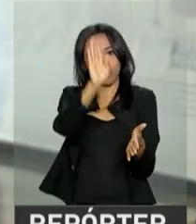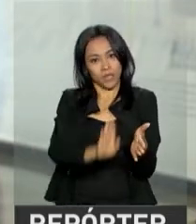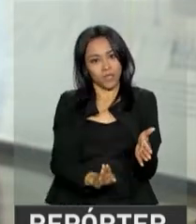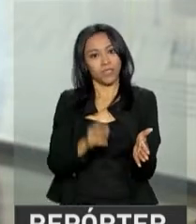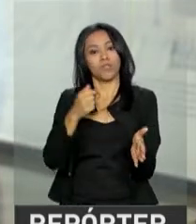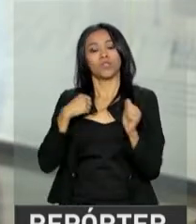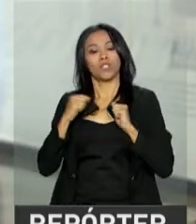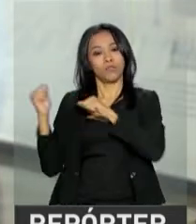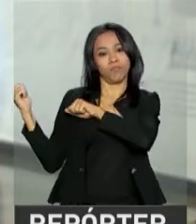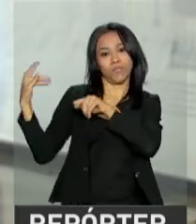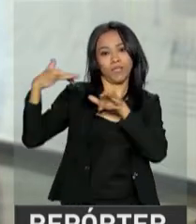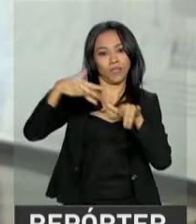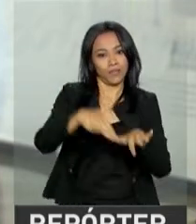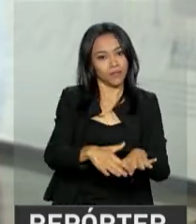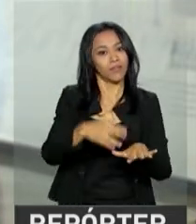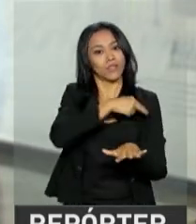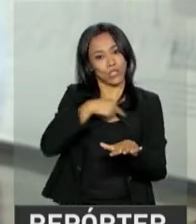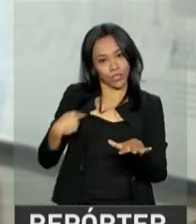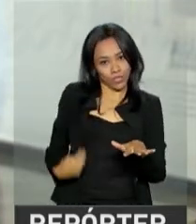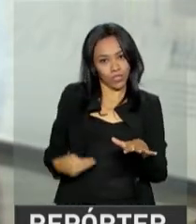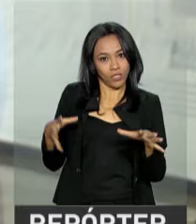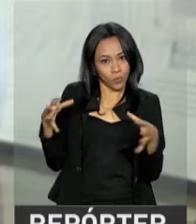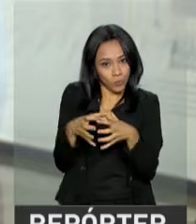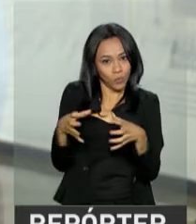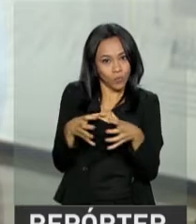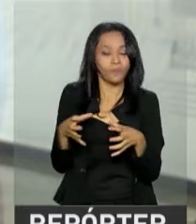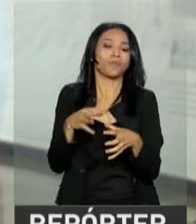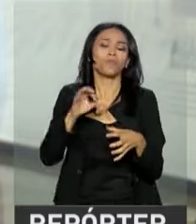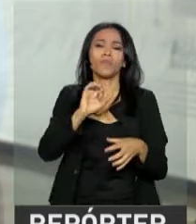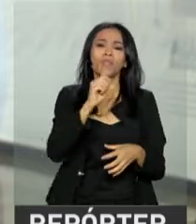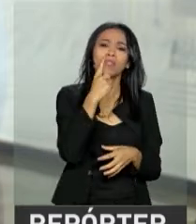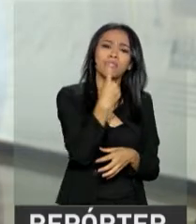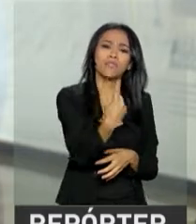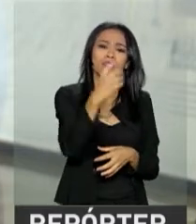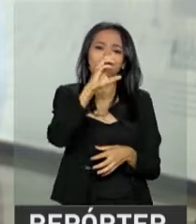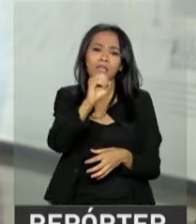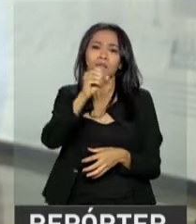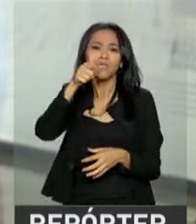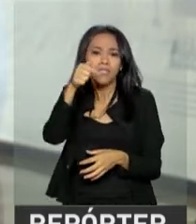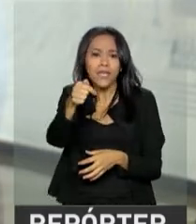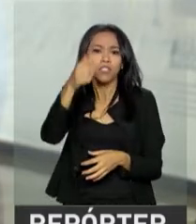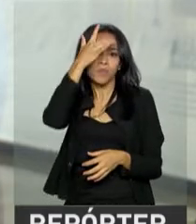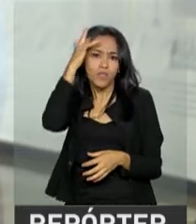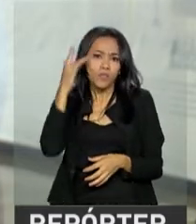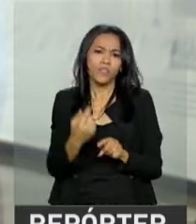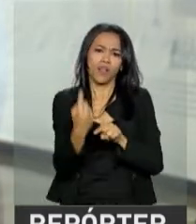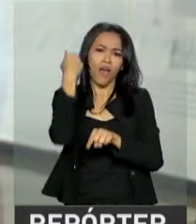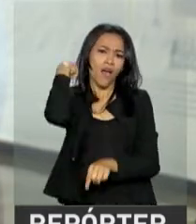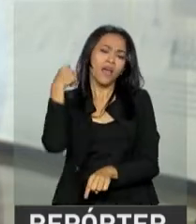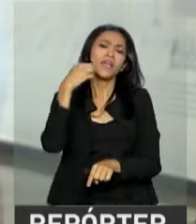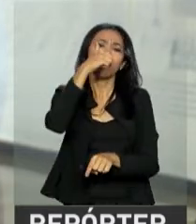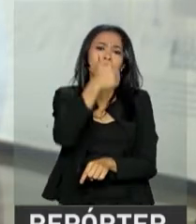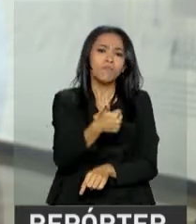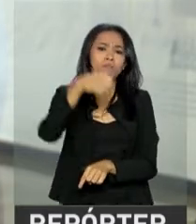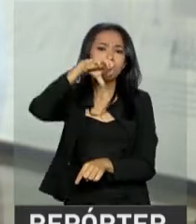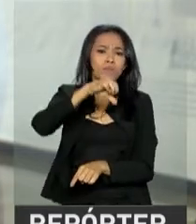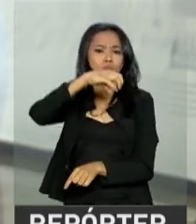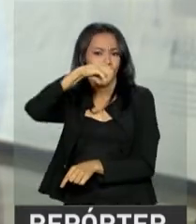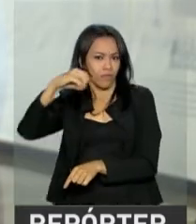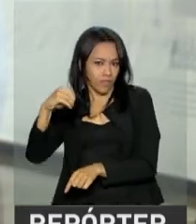imigrantes do país asiático um grupo de 107 pessoas no ano de 1900 o ggi a